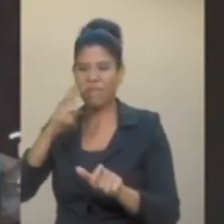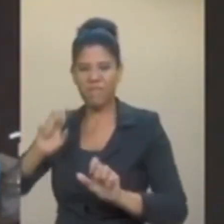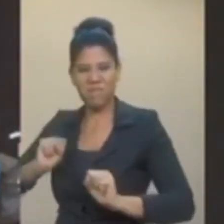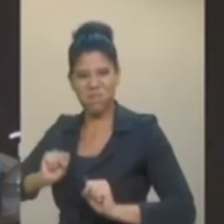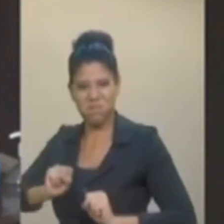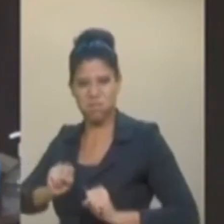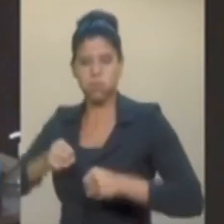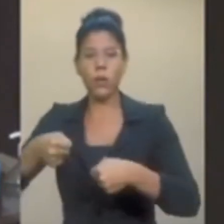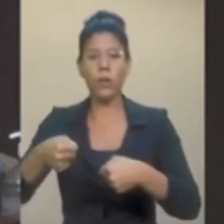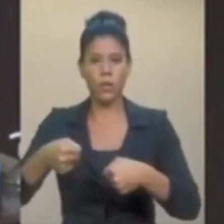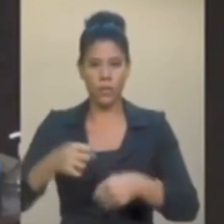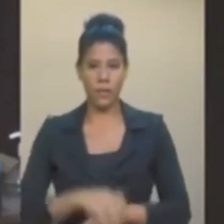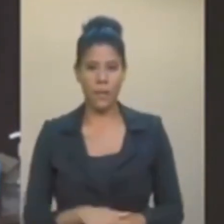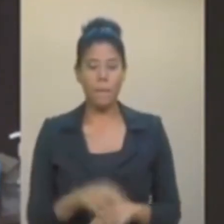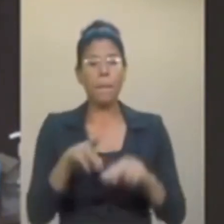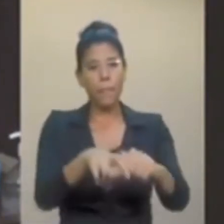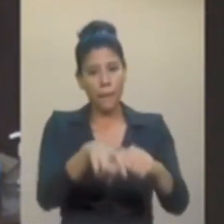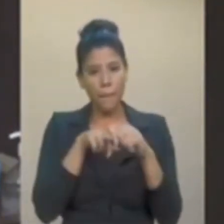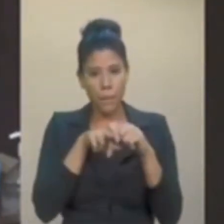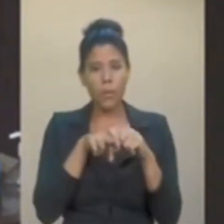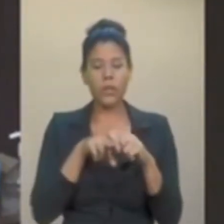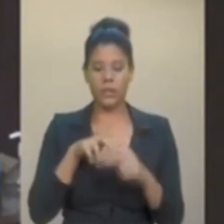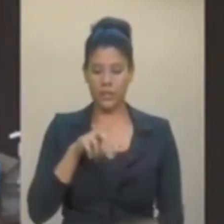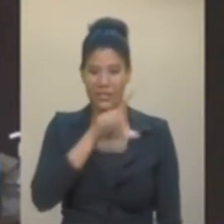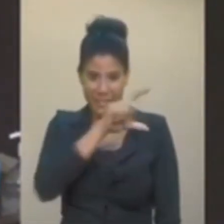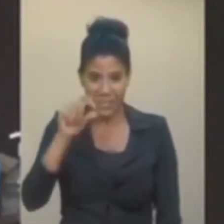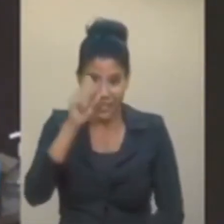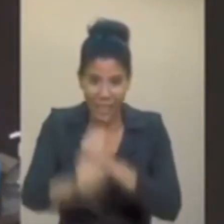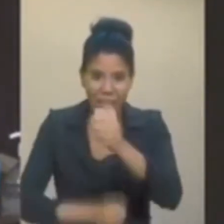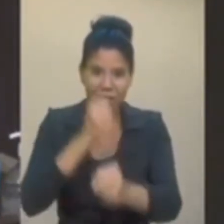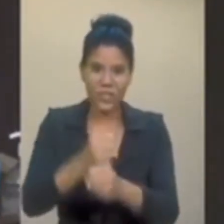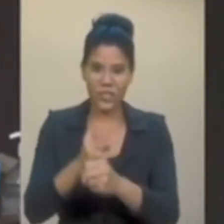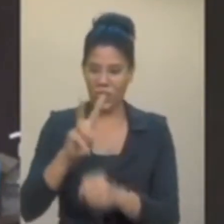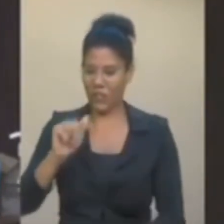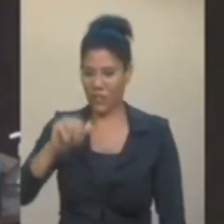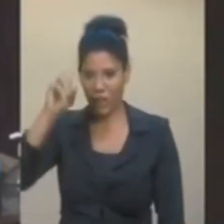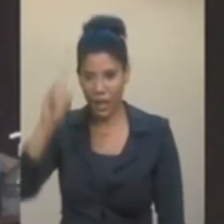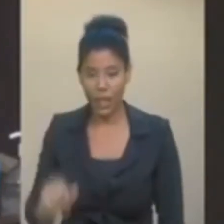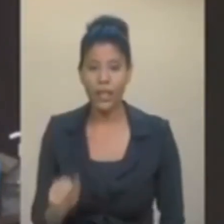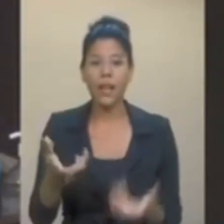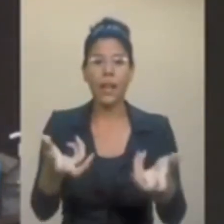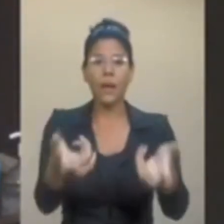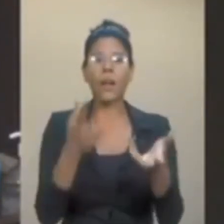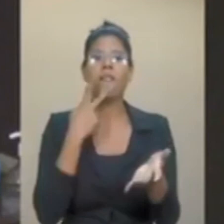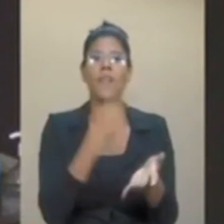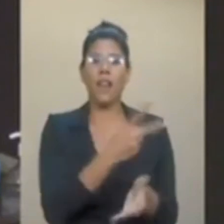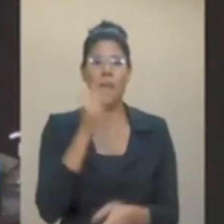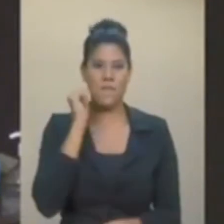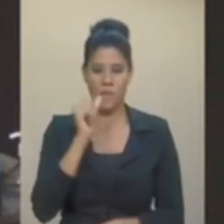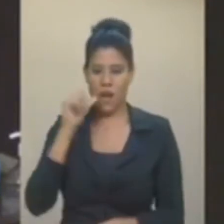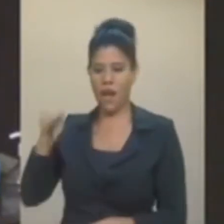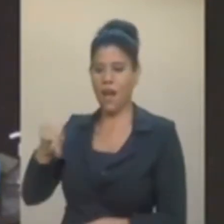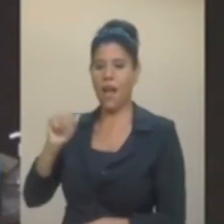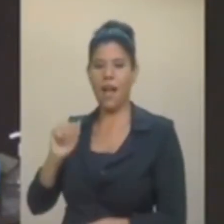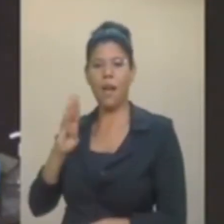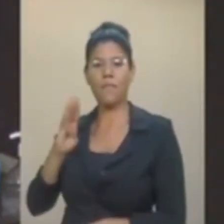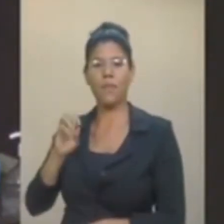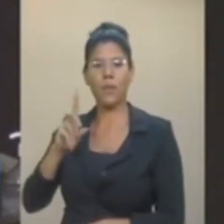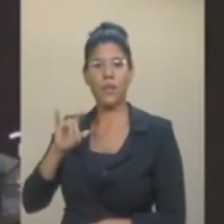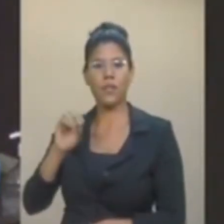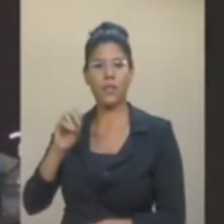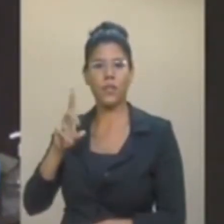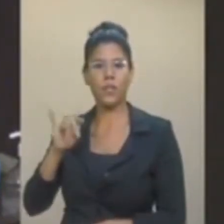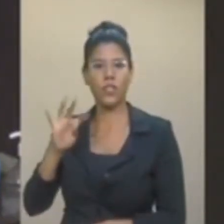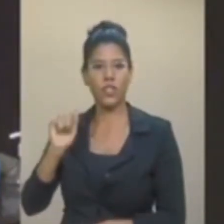marcha. Portanto, nesse centenário de Wanda Sidó, quero aqui dizer que ela foi um abolicionista e nos representa. Muito